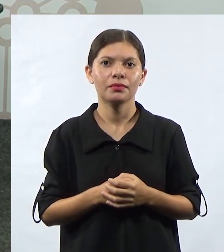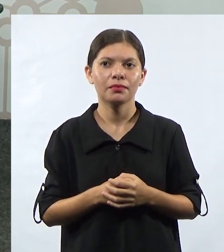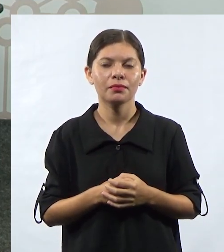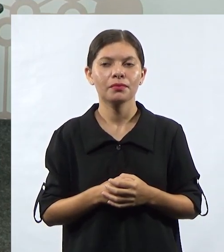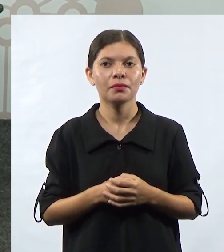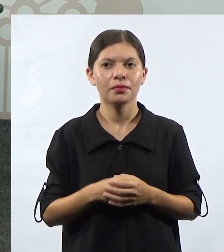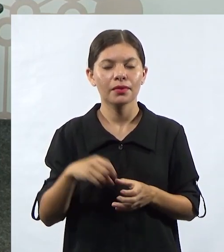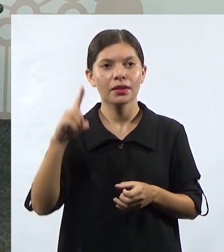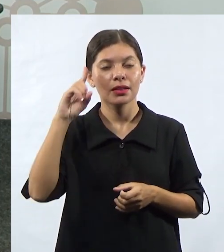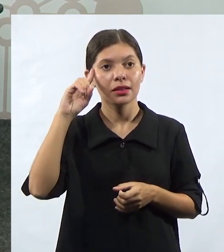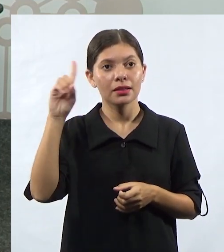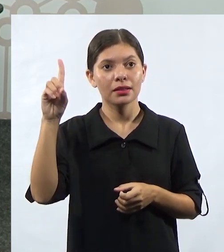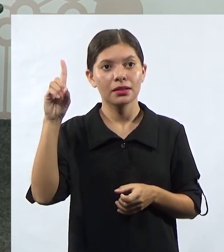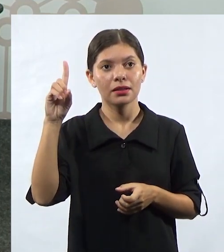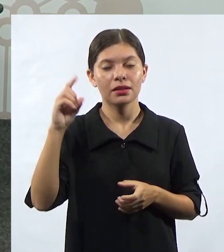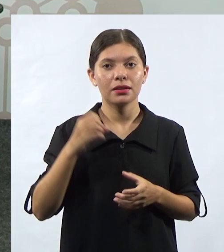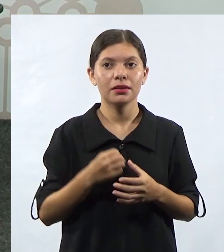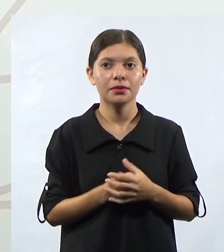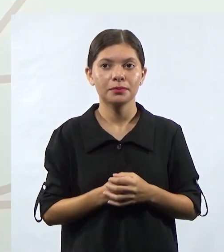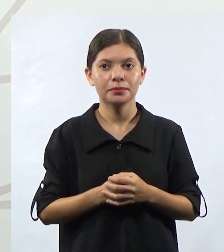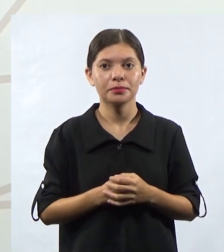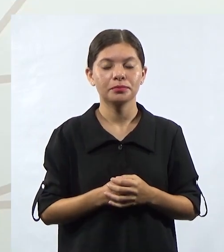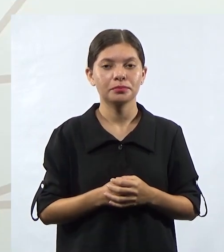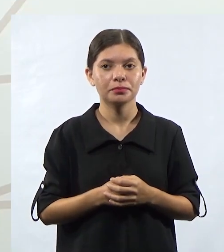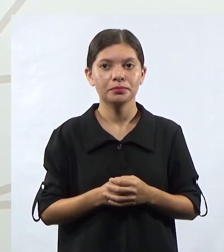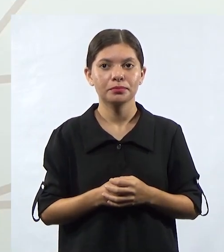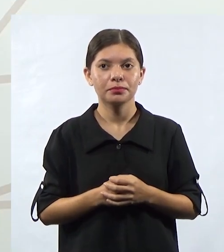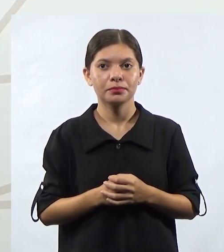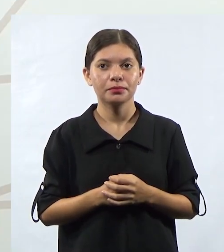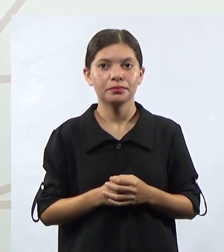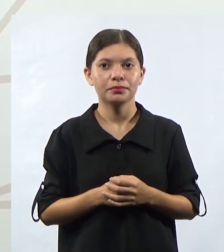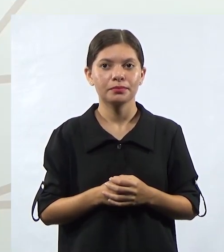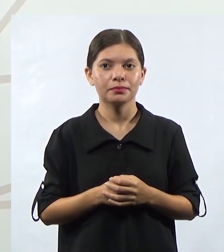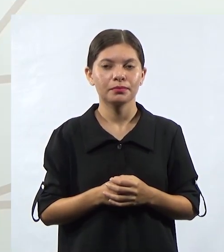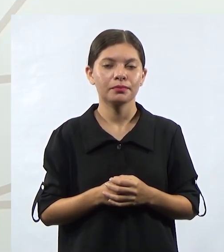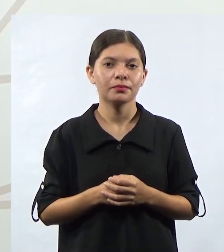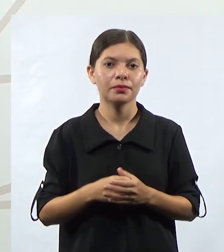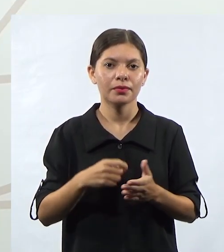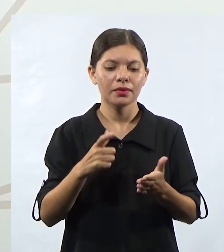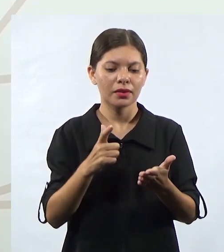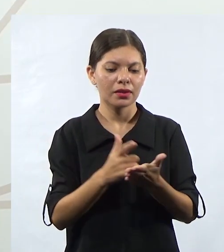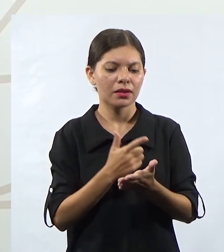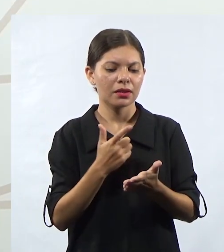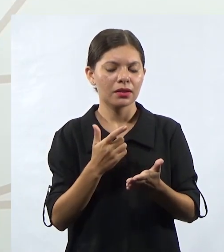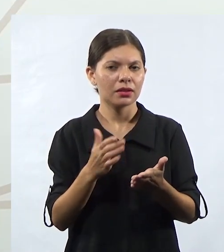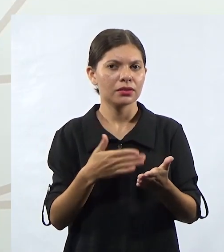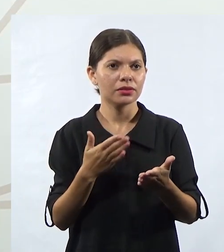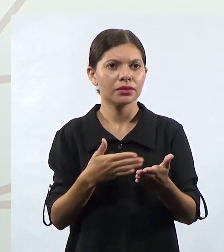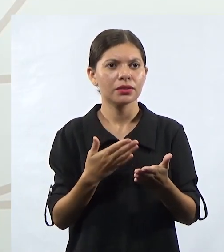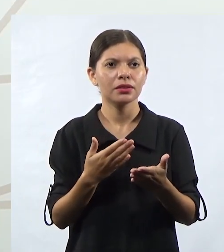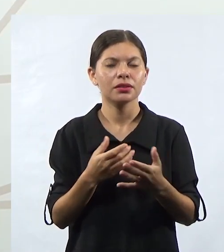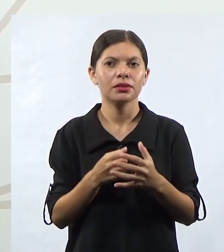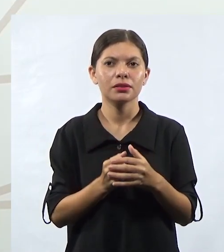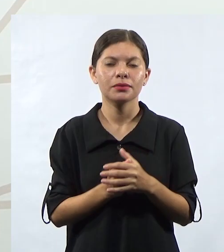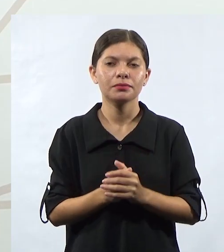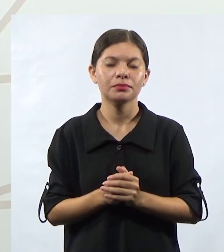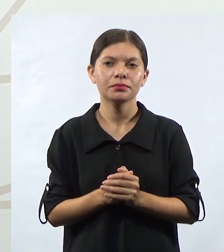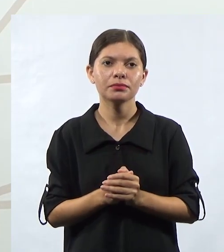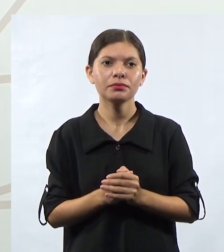ideia é fazer mais... Já que a gente está falando nessa questão de divisão, de agenda, isso entra muito na parte